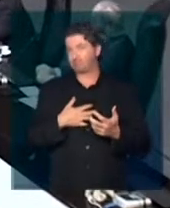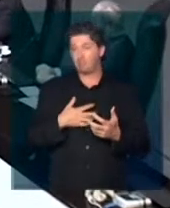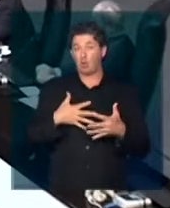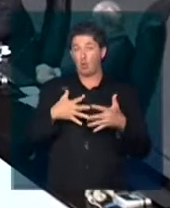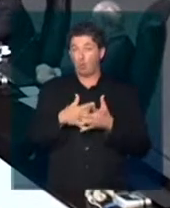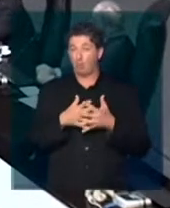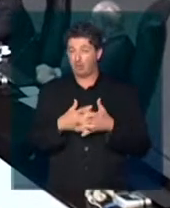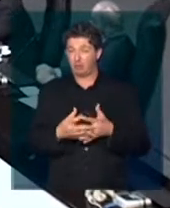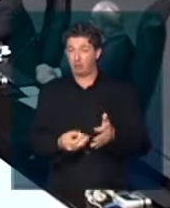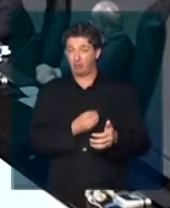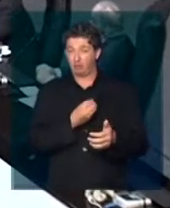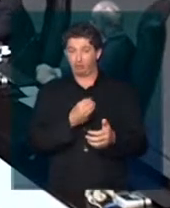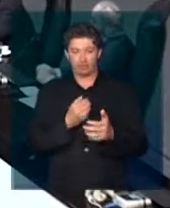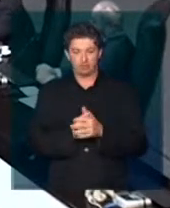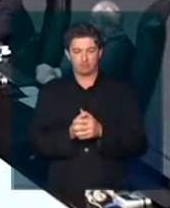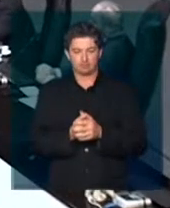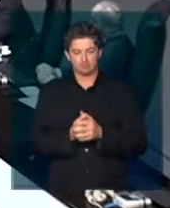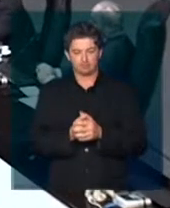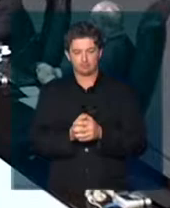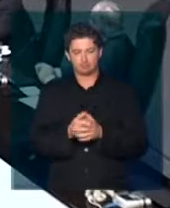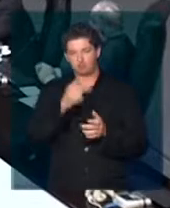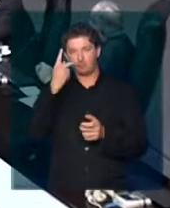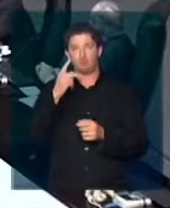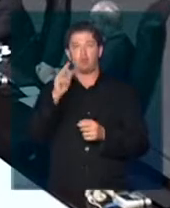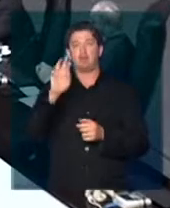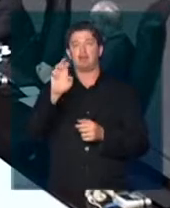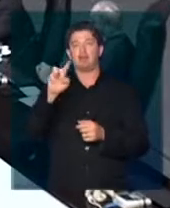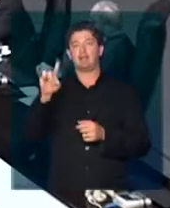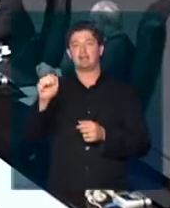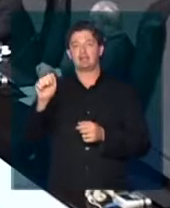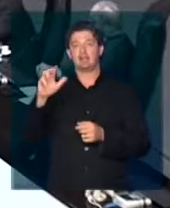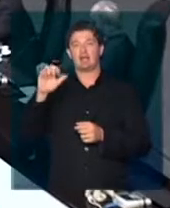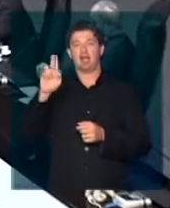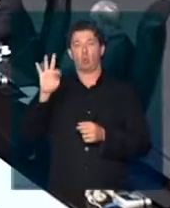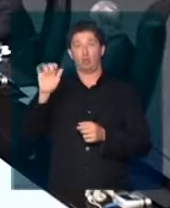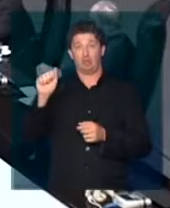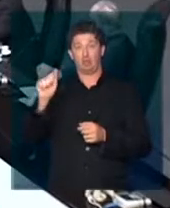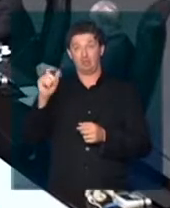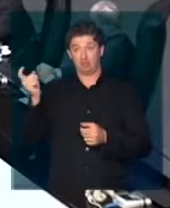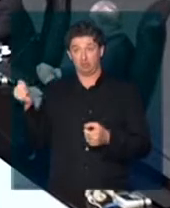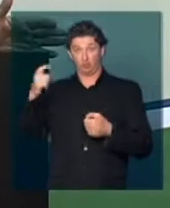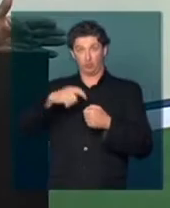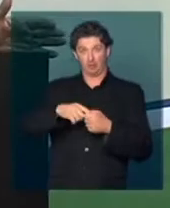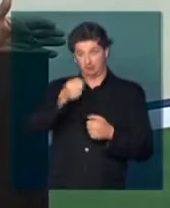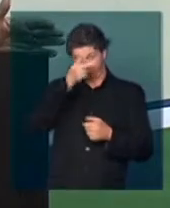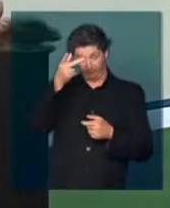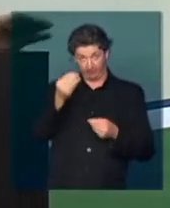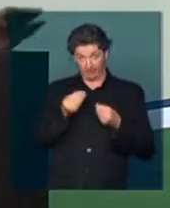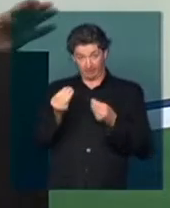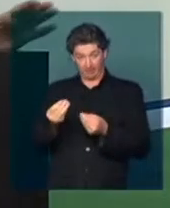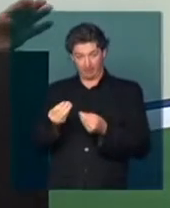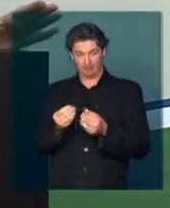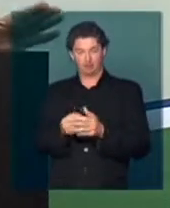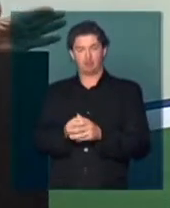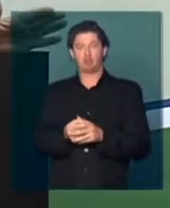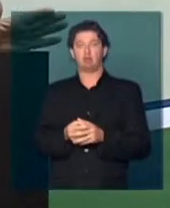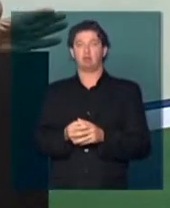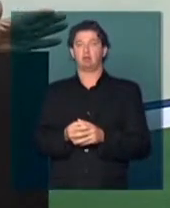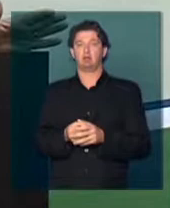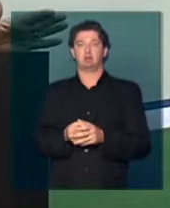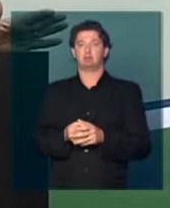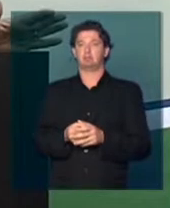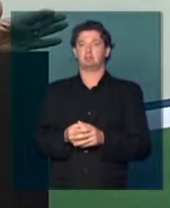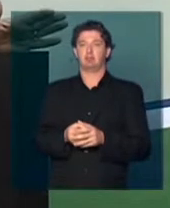complica a vida. Alguém disse que se Teresa de Calcutá voltasse aqui, desse a ela uma prefeitura, ela sairia aí com 10,